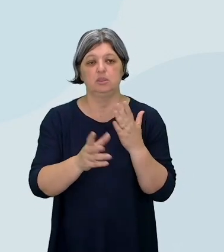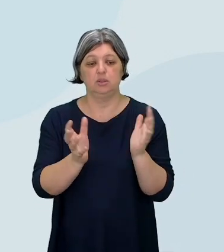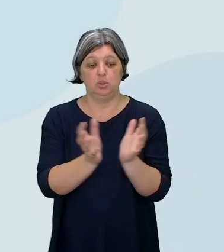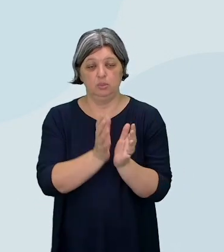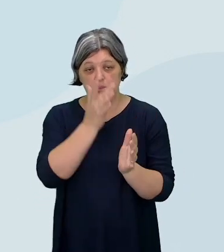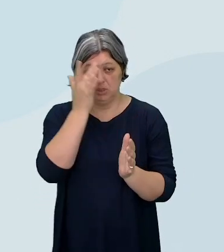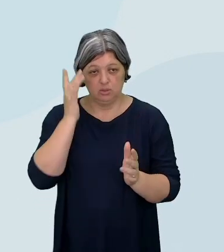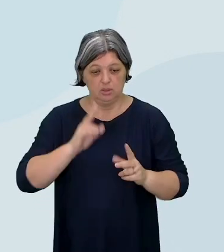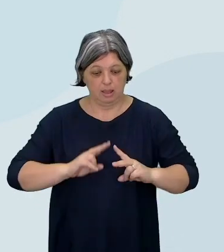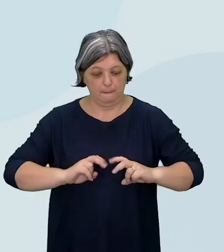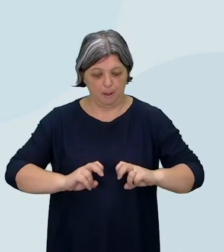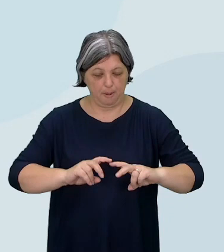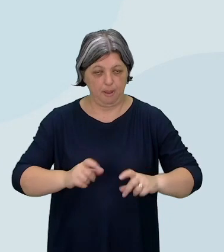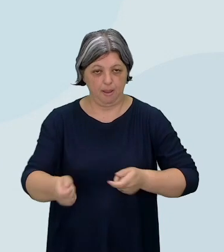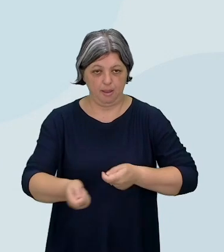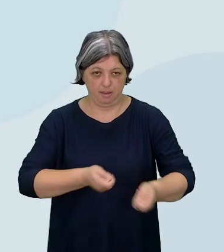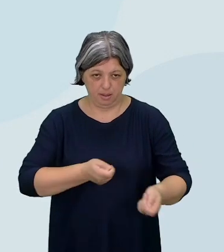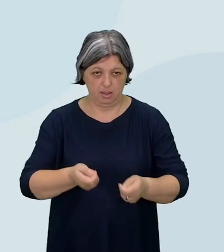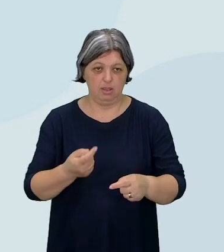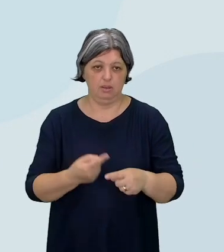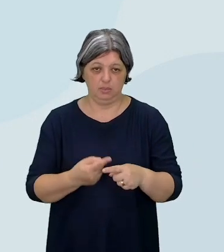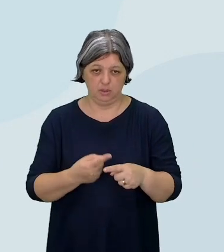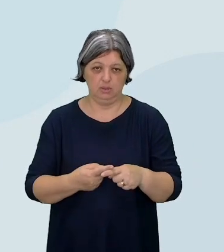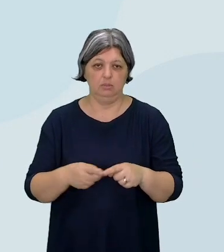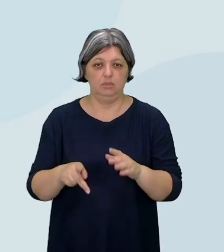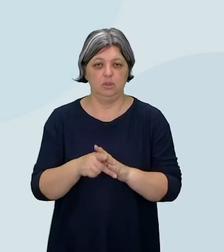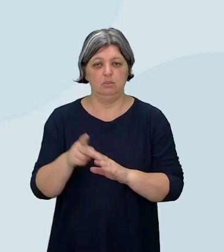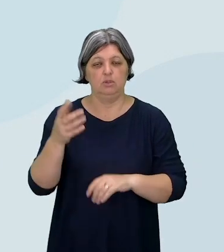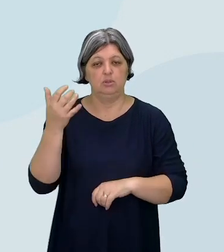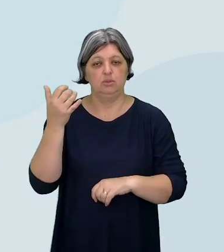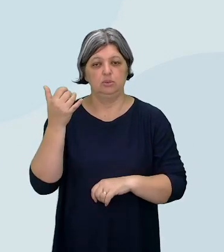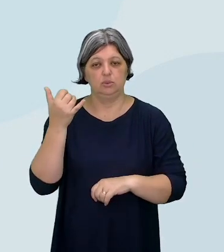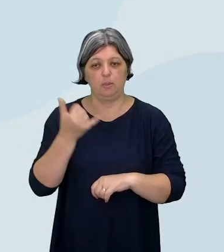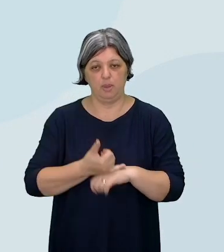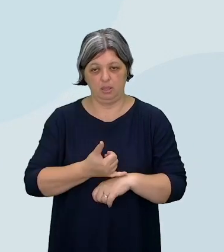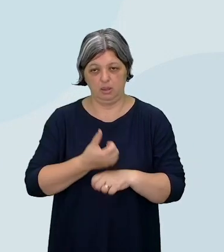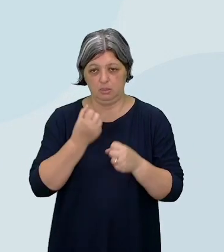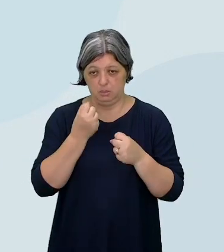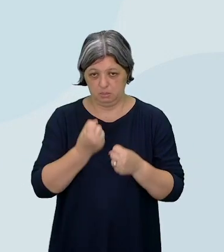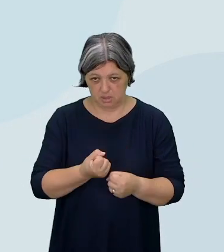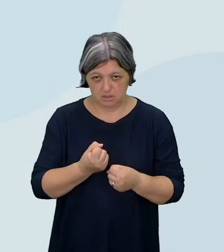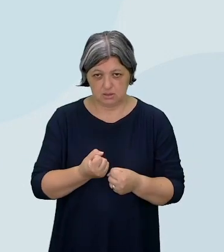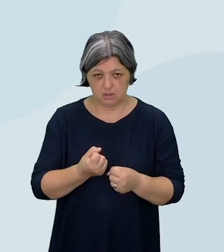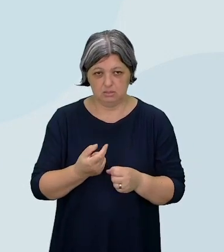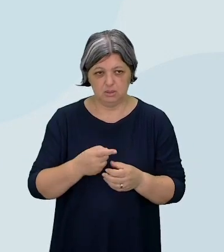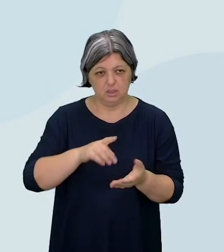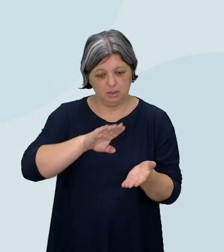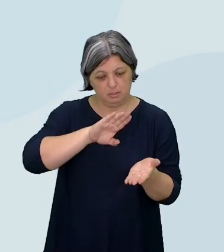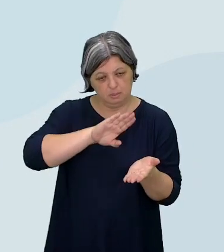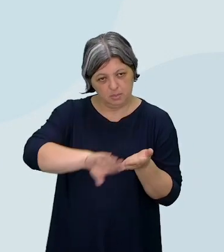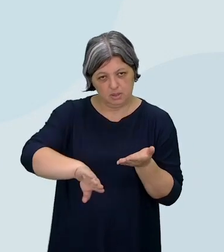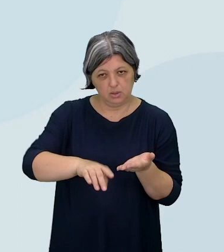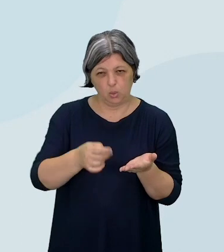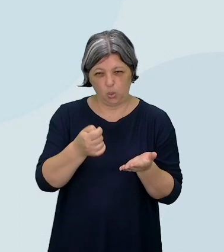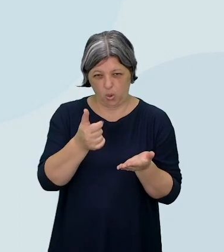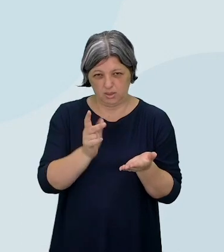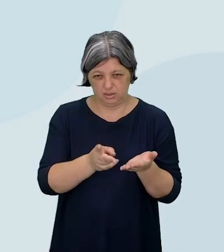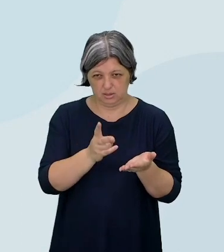Isso porque os casos de contaminação por mercúrio na Amazônia, eu apago esse quase sempre,